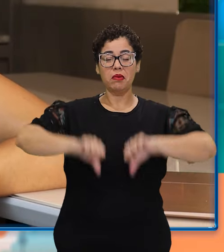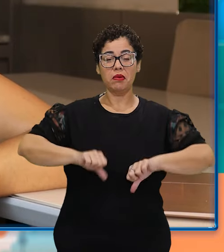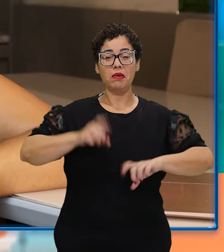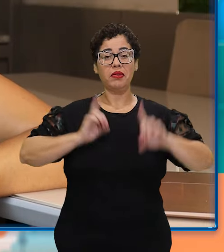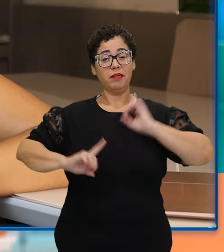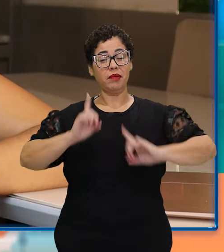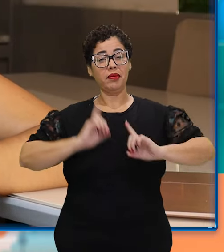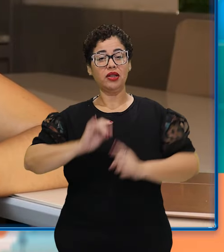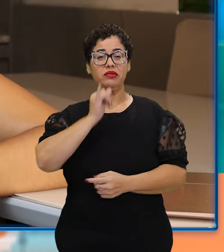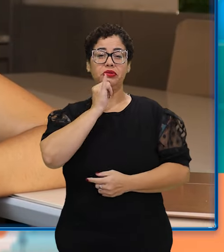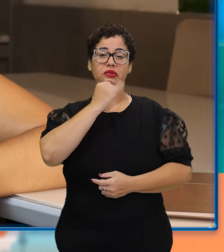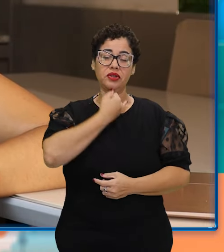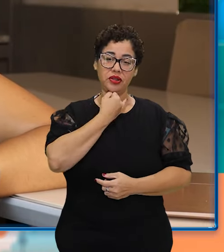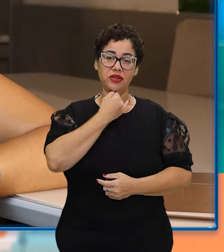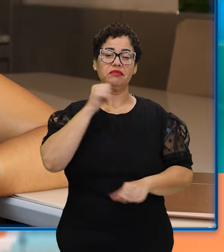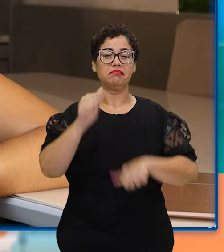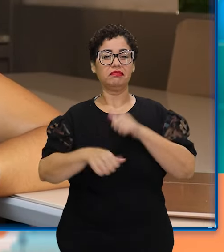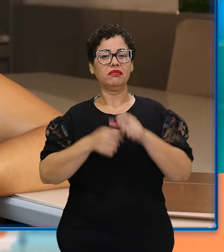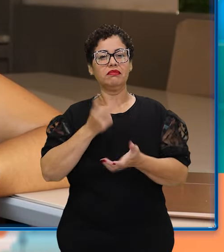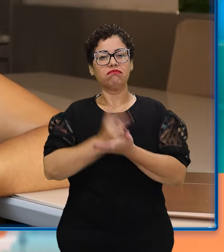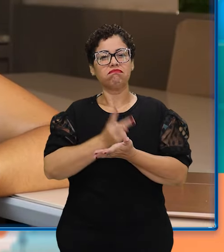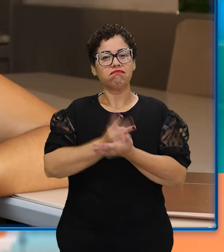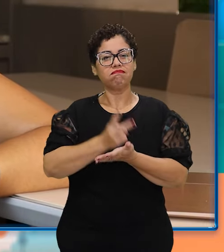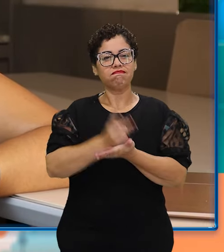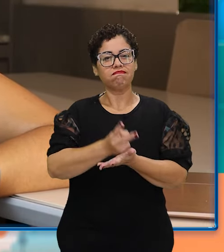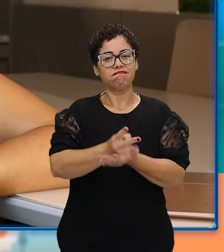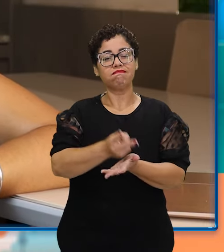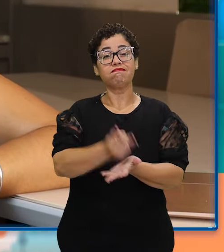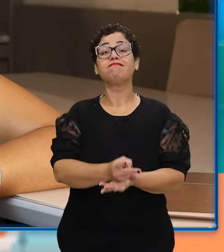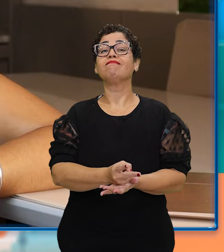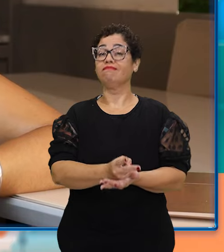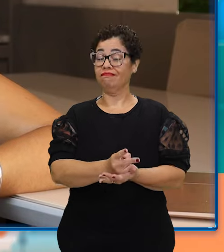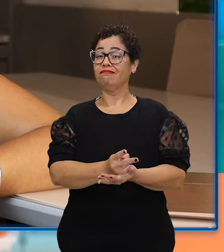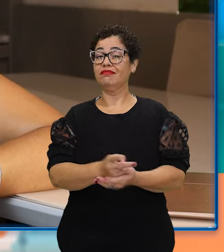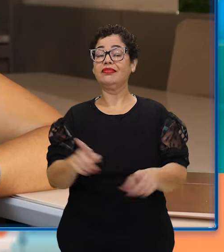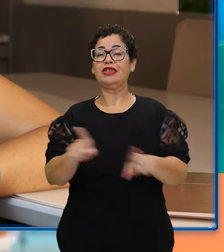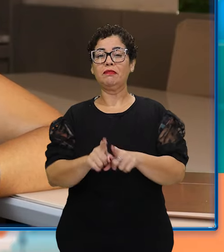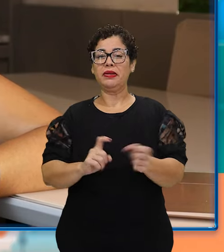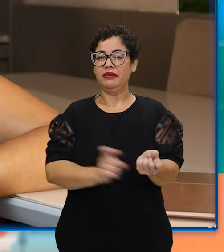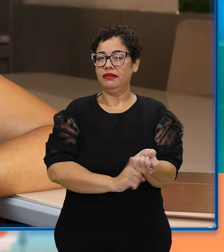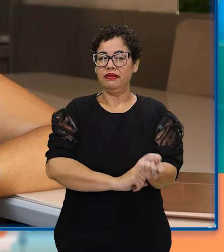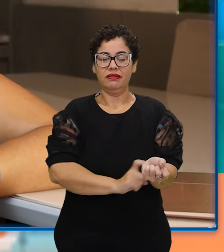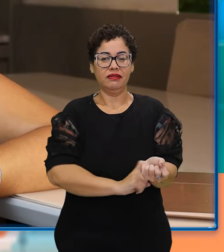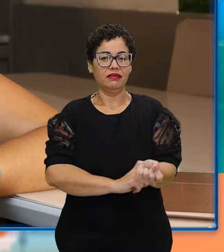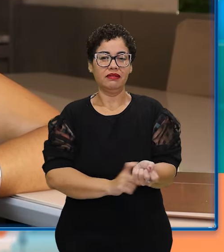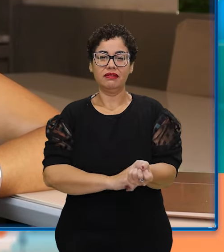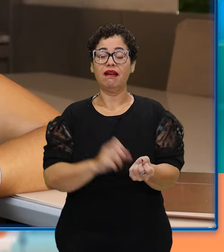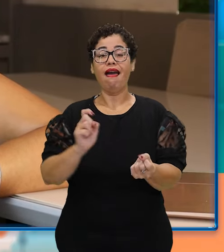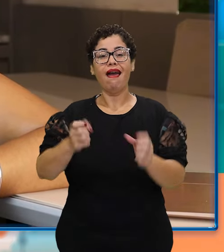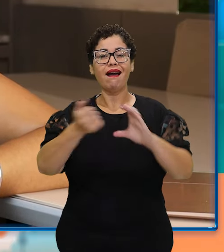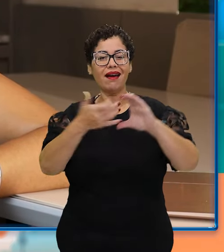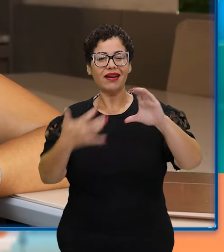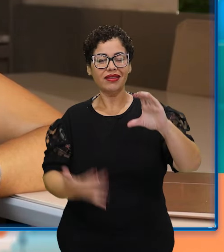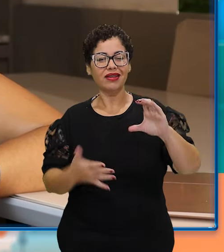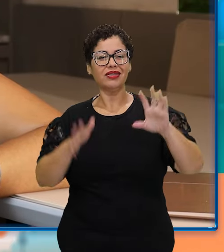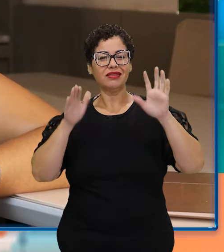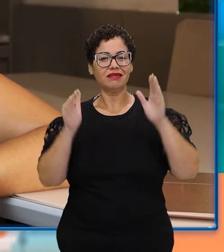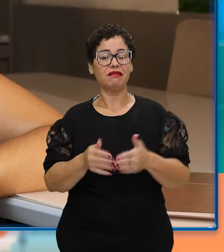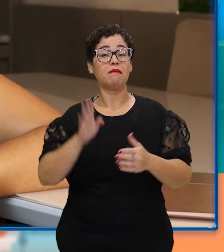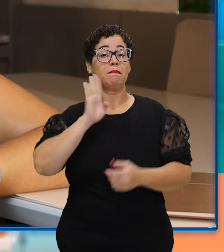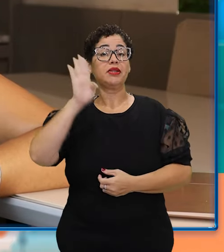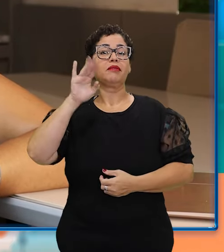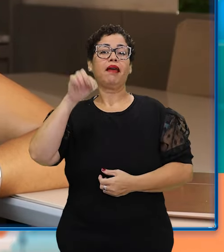mais triste, que permanece, que é persistente, assim como a irritabilidade, que é uma característica bem